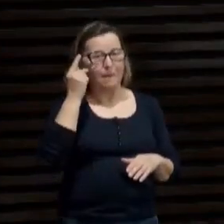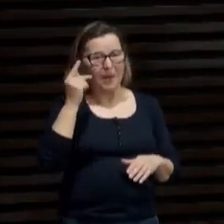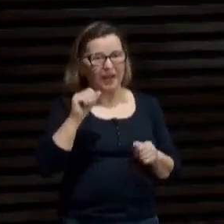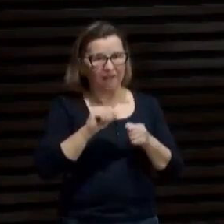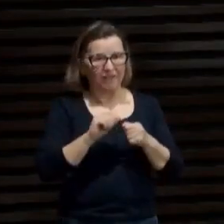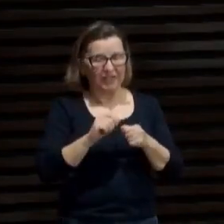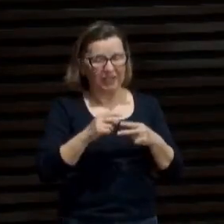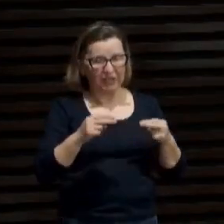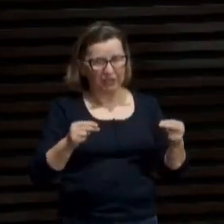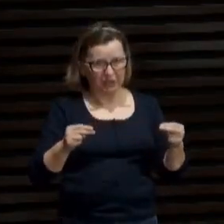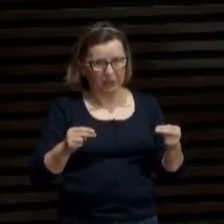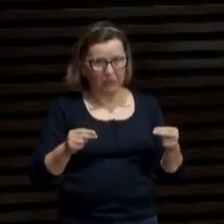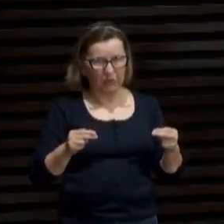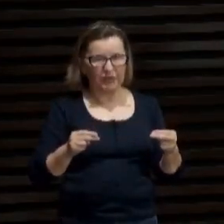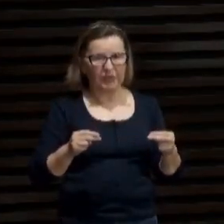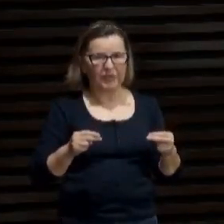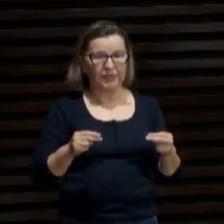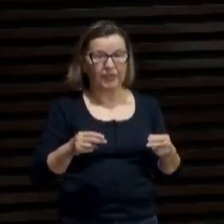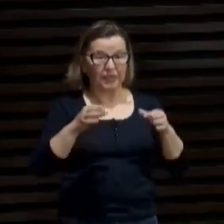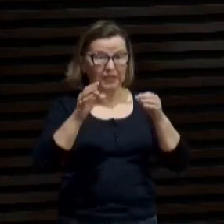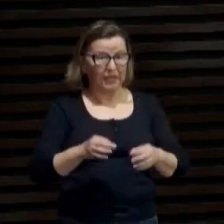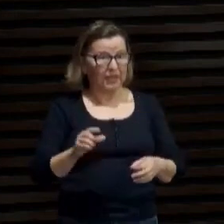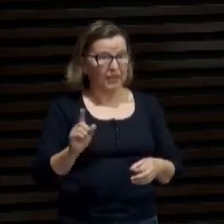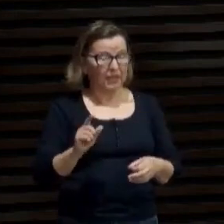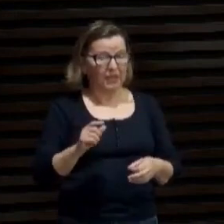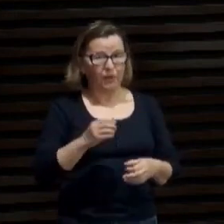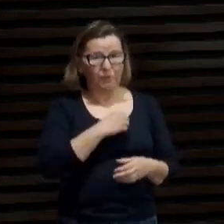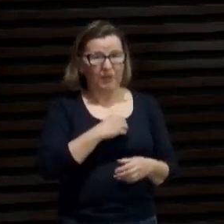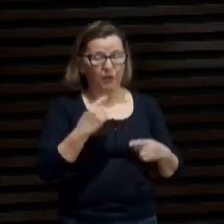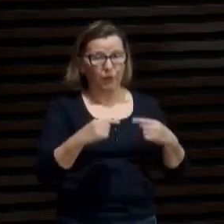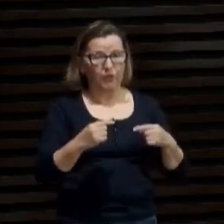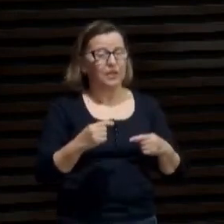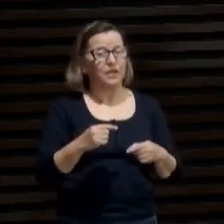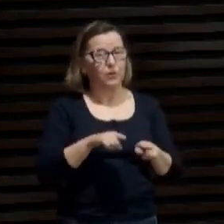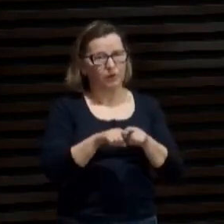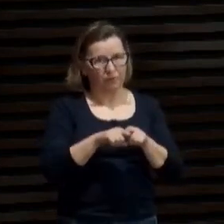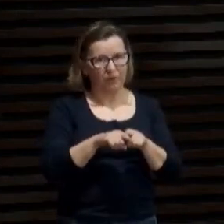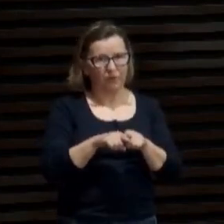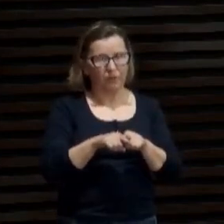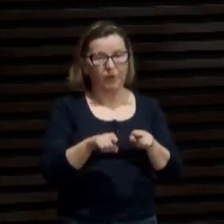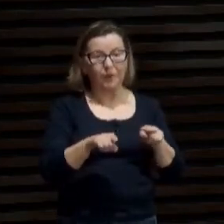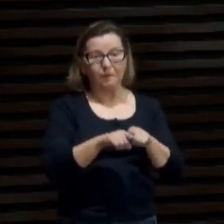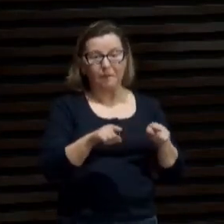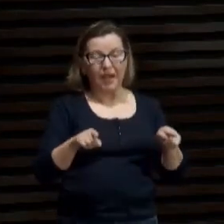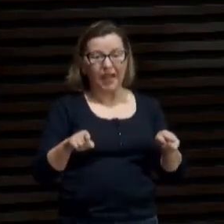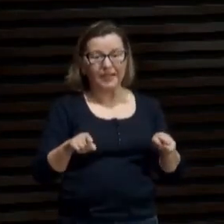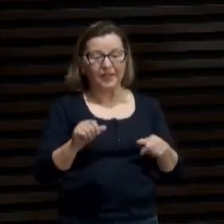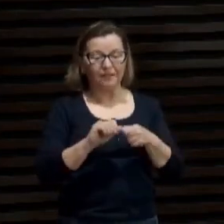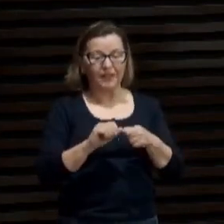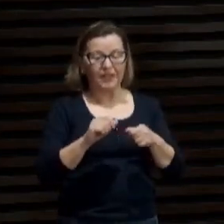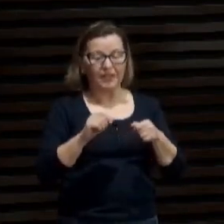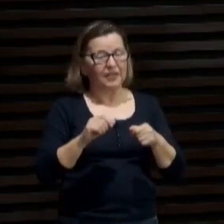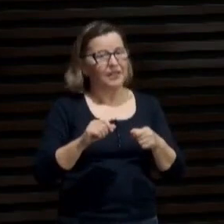não pecar contra o irmão, mas nós também somos chamados a reagir da maneira correta quando alguém peca contra nós. E qual é a maneira correta de